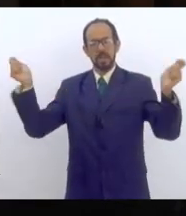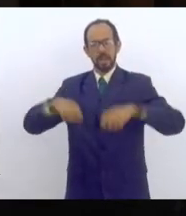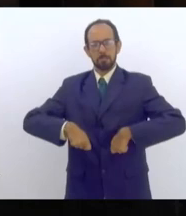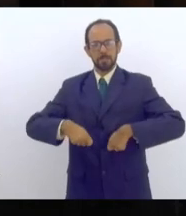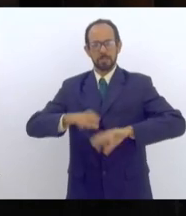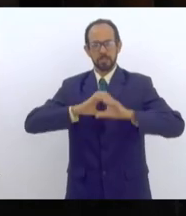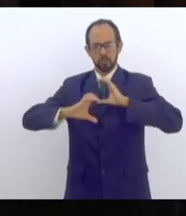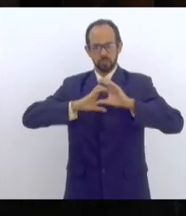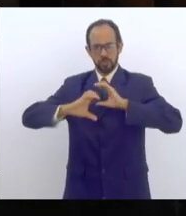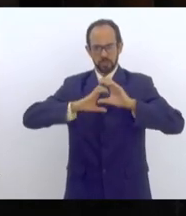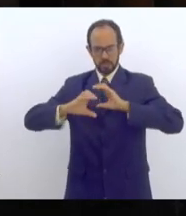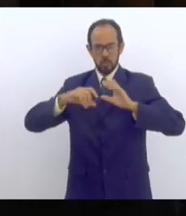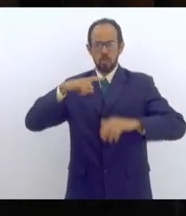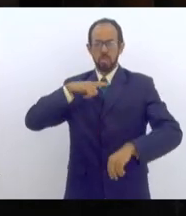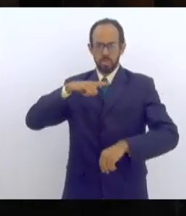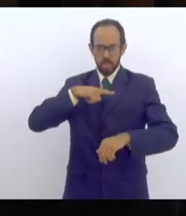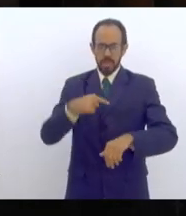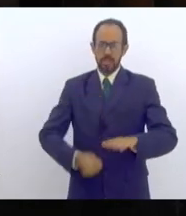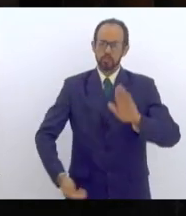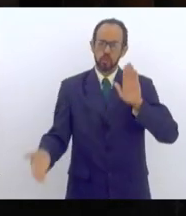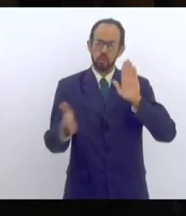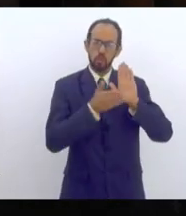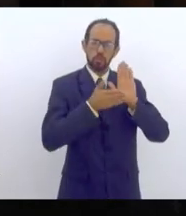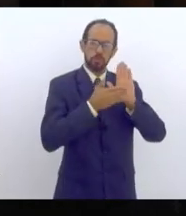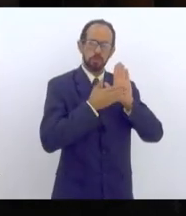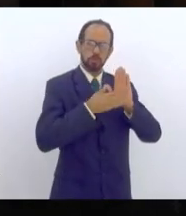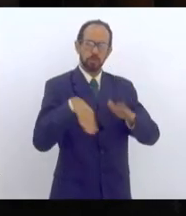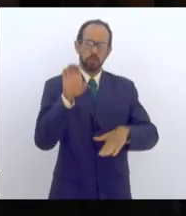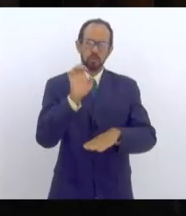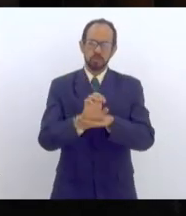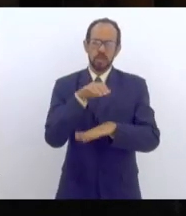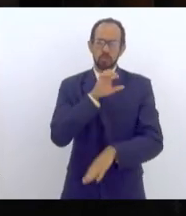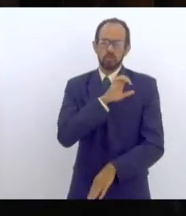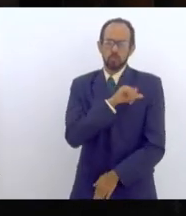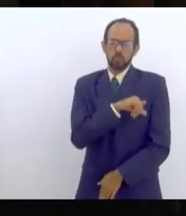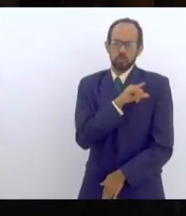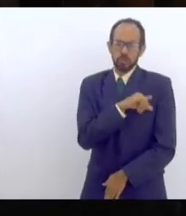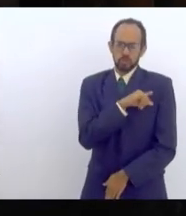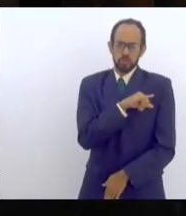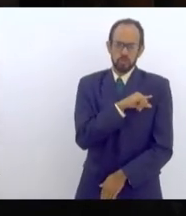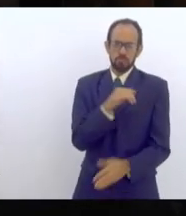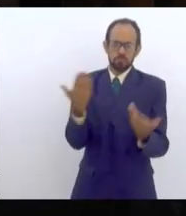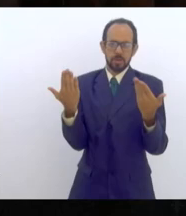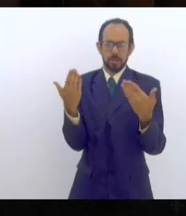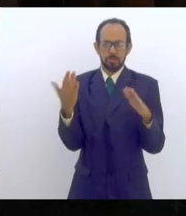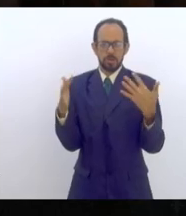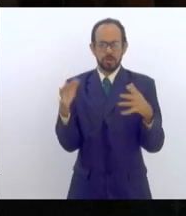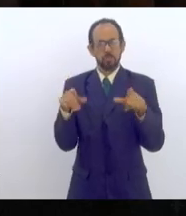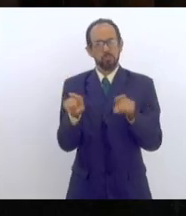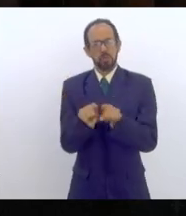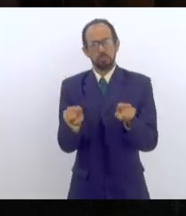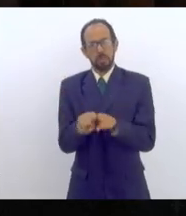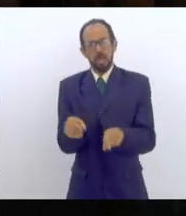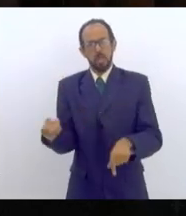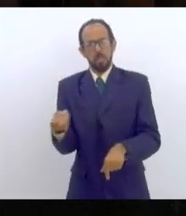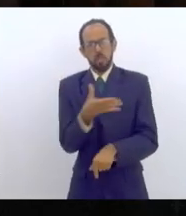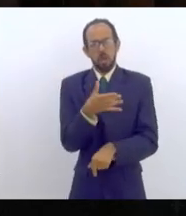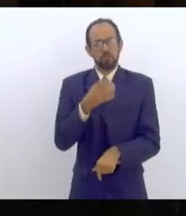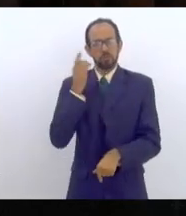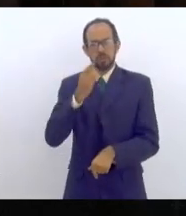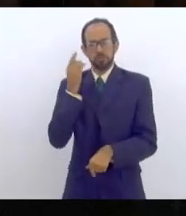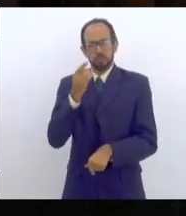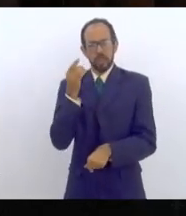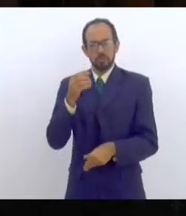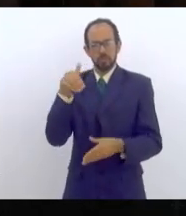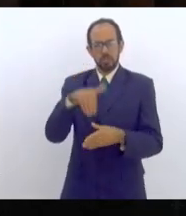aqui e o seu comprometimento com o Estado do Rio de Janeiro. Parabenizo ainda as novas e novos parlamentares eleitos